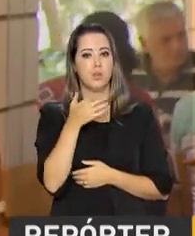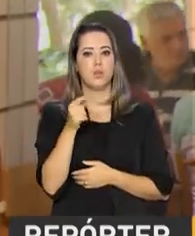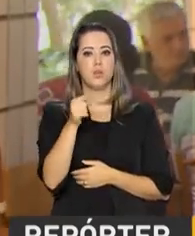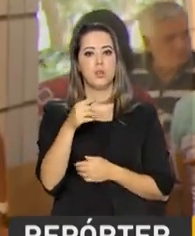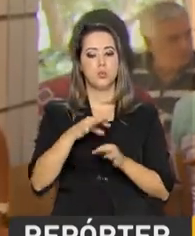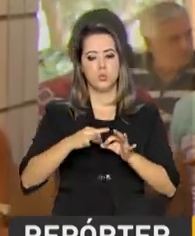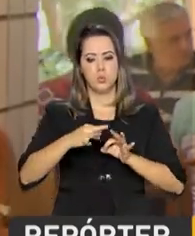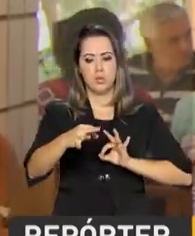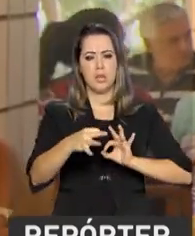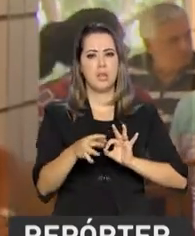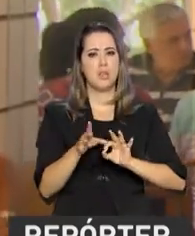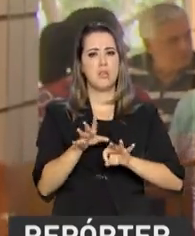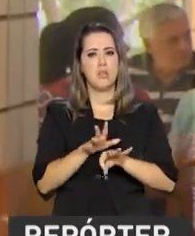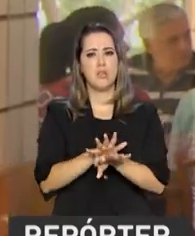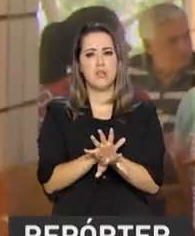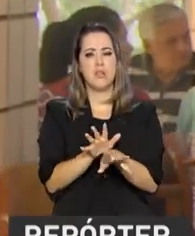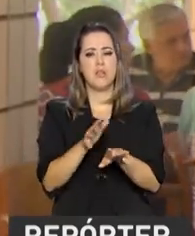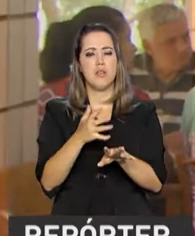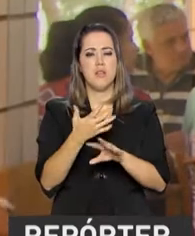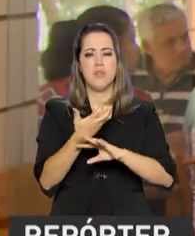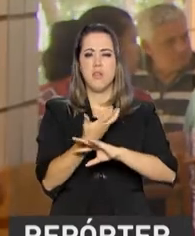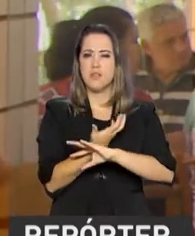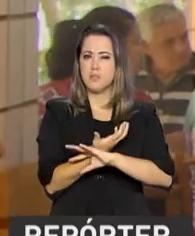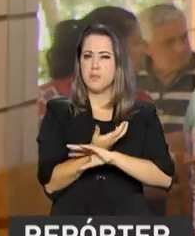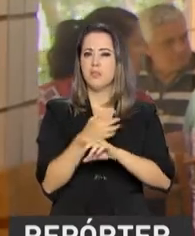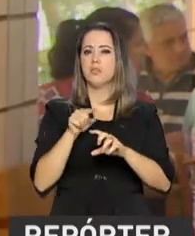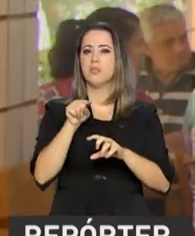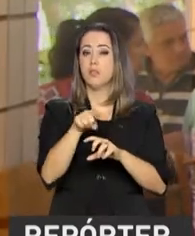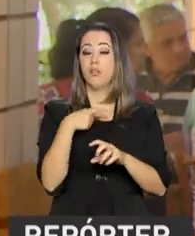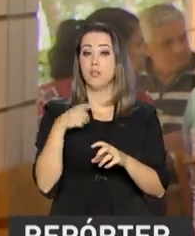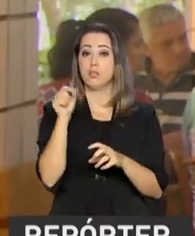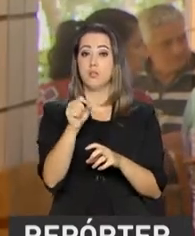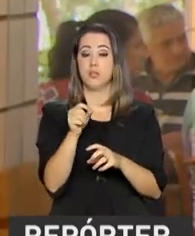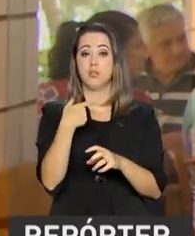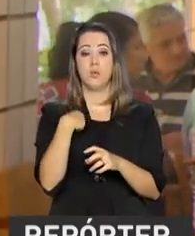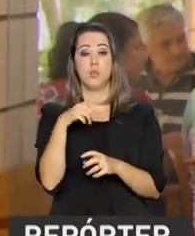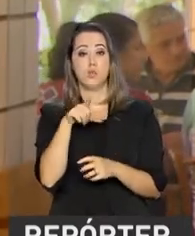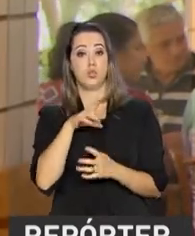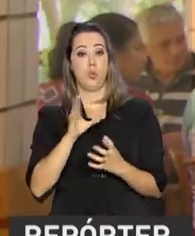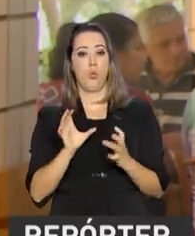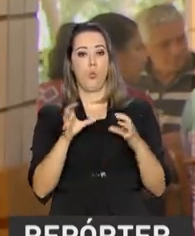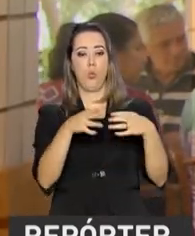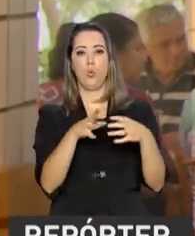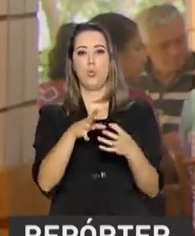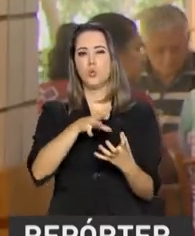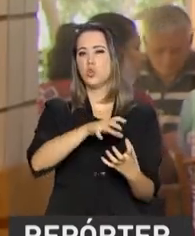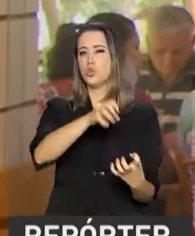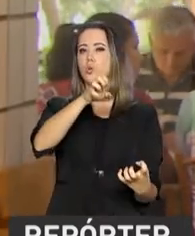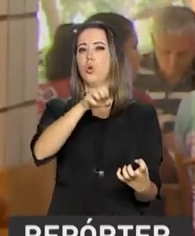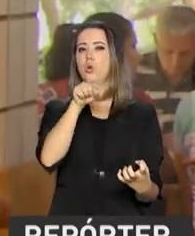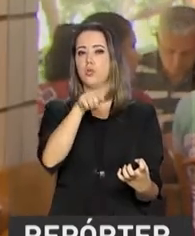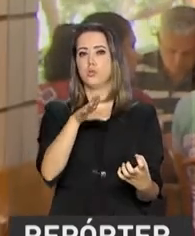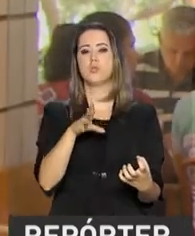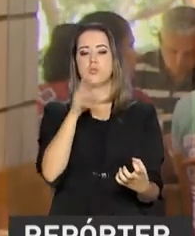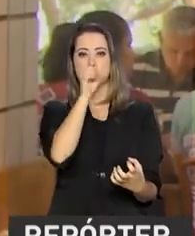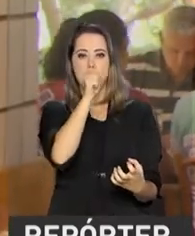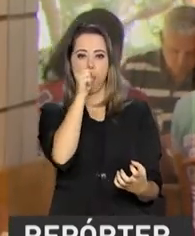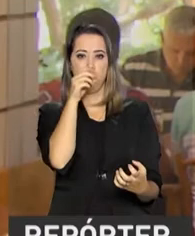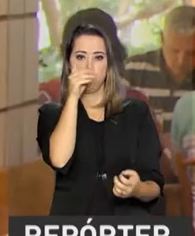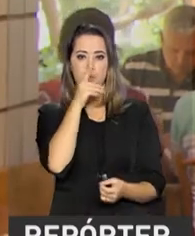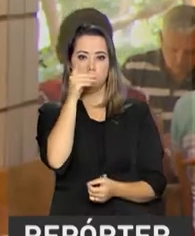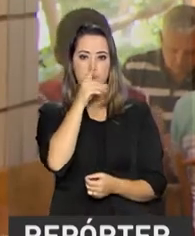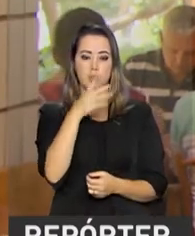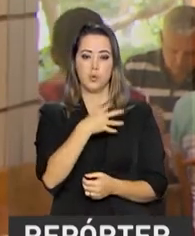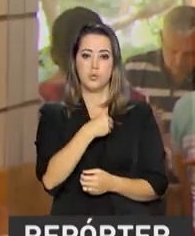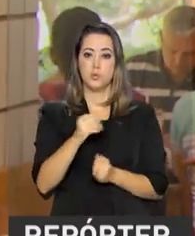espinhas acho que não ter espinhas a gente tem um pouco de idosos muito grande principalmente final de semana que os filhos